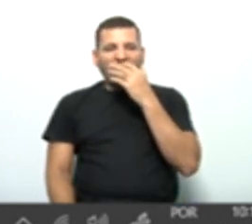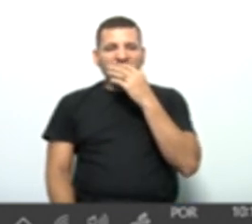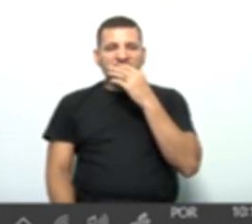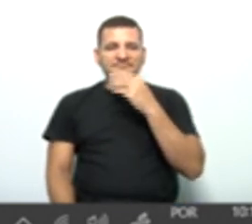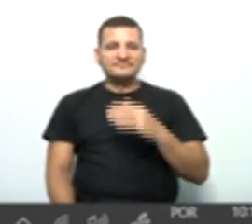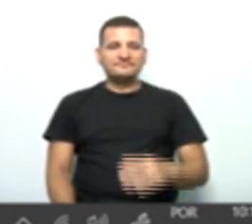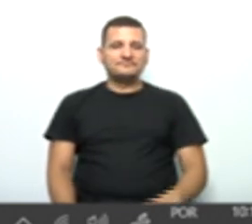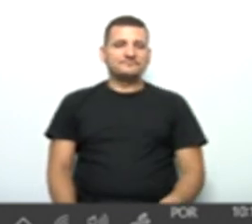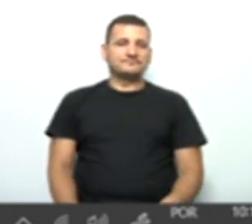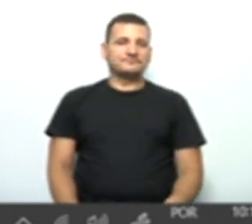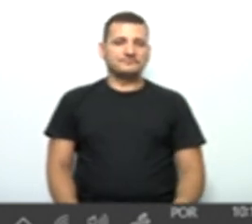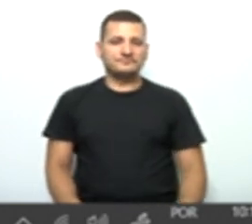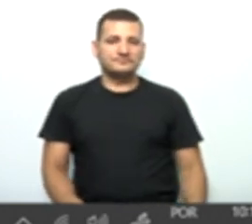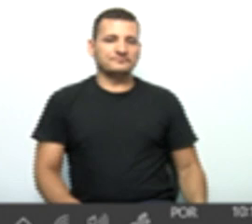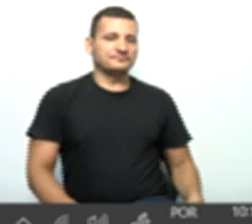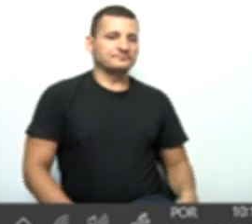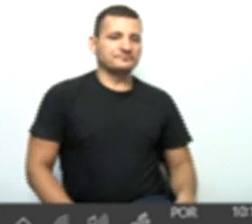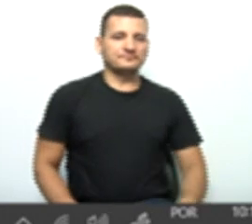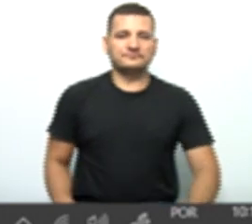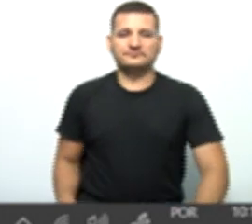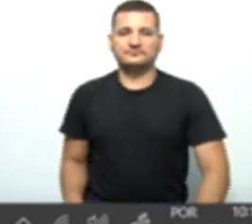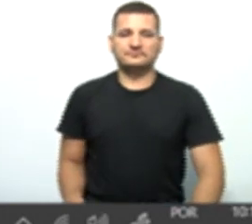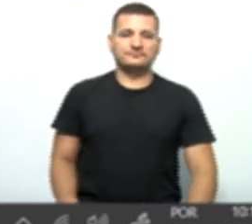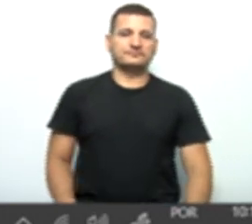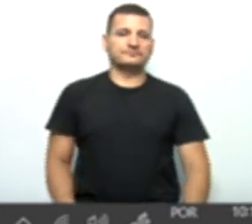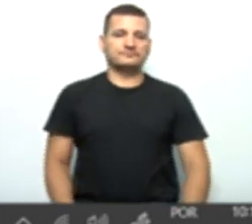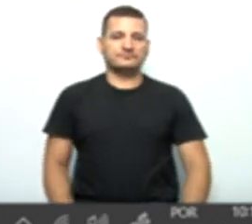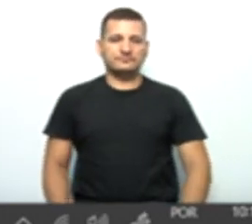99235 8898. 2 pontos.